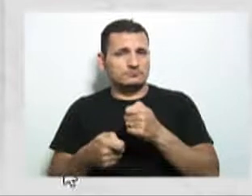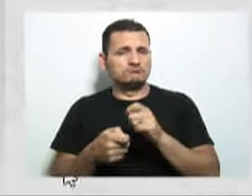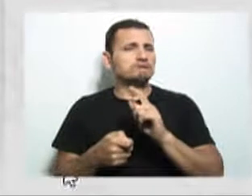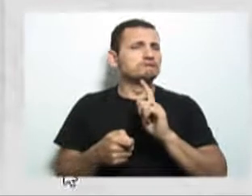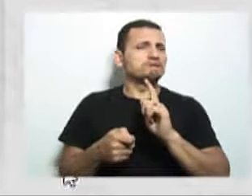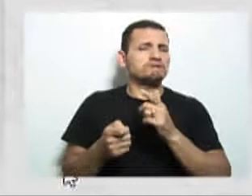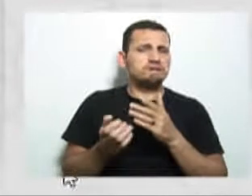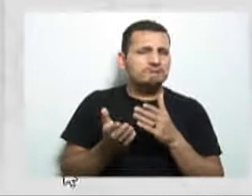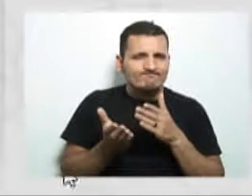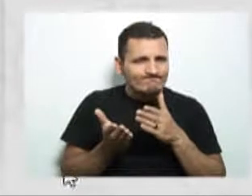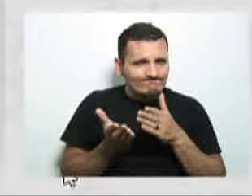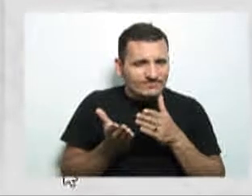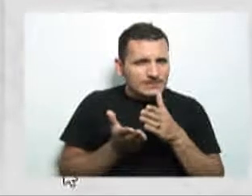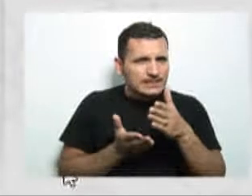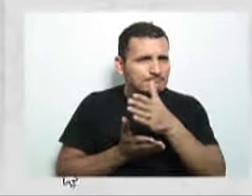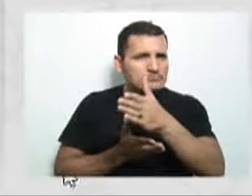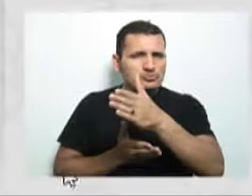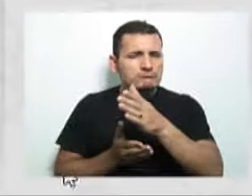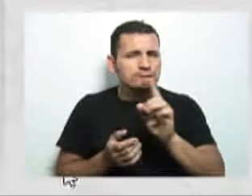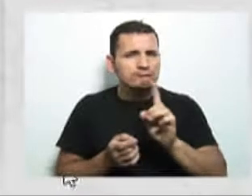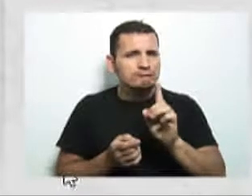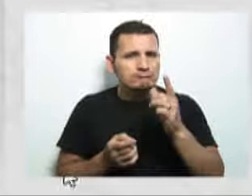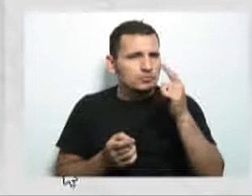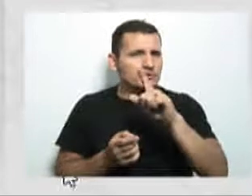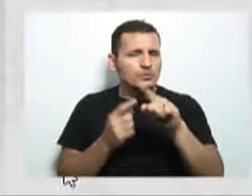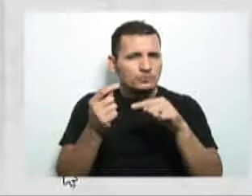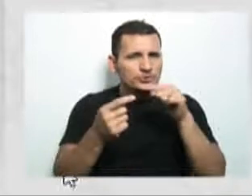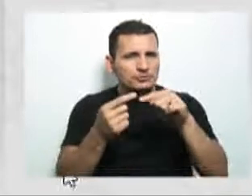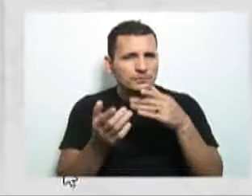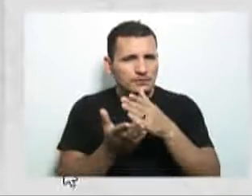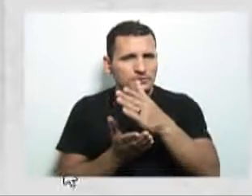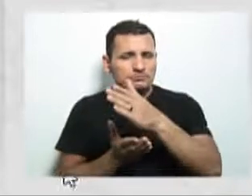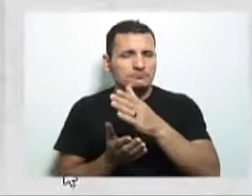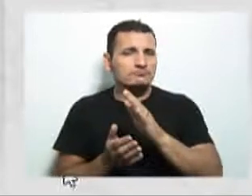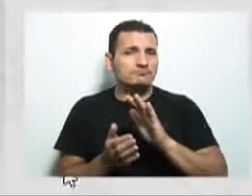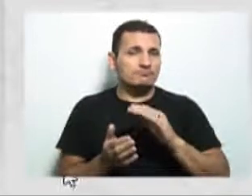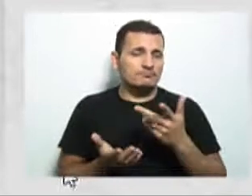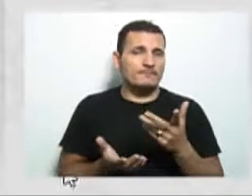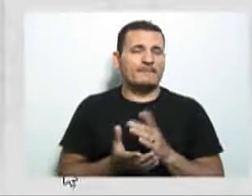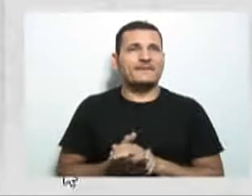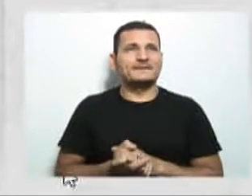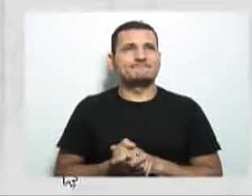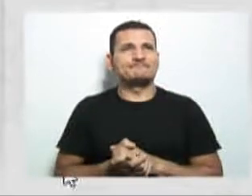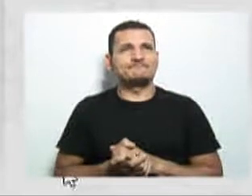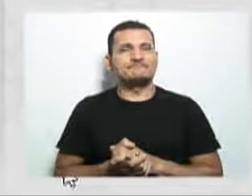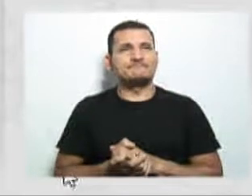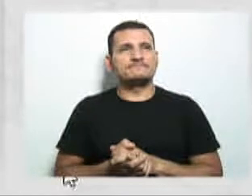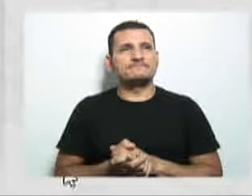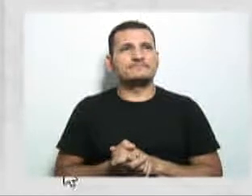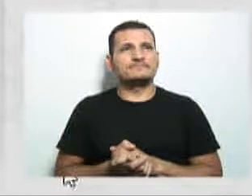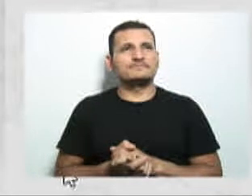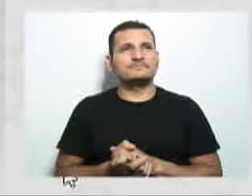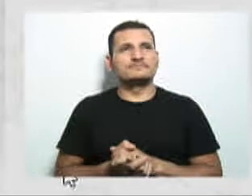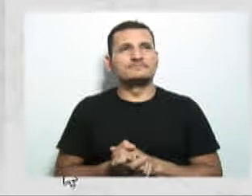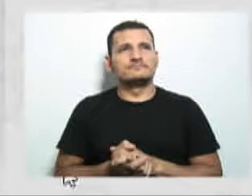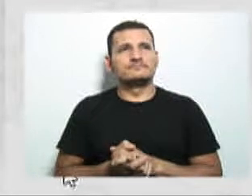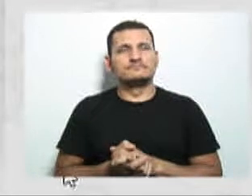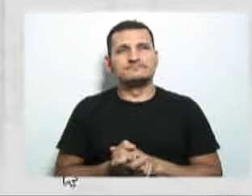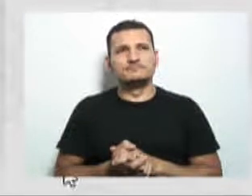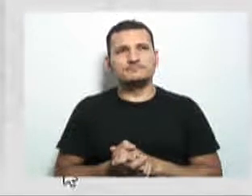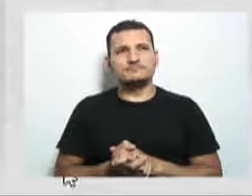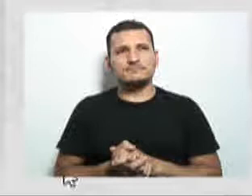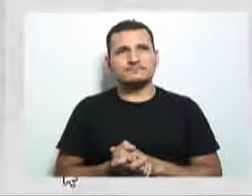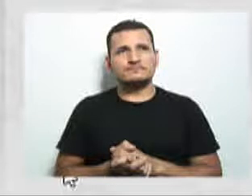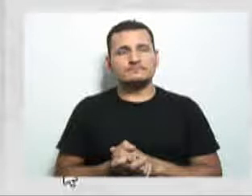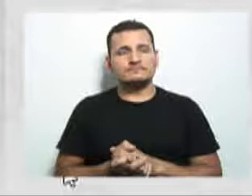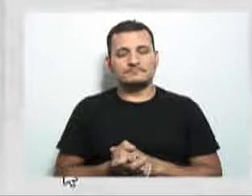caminhe para o que você realmente queria, né, para o tal qual foi planejado, sobre o que você realmente